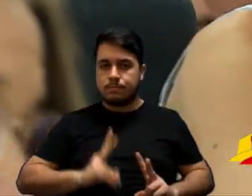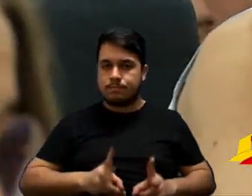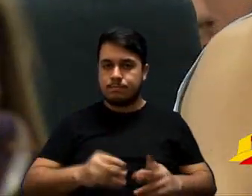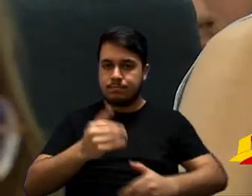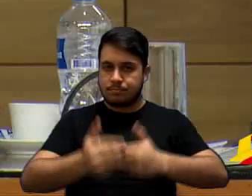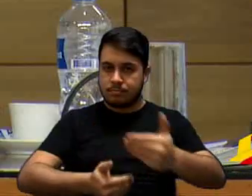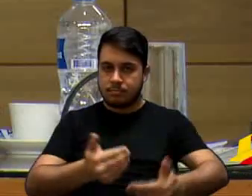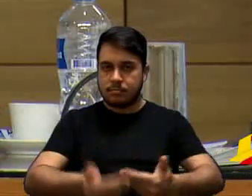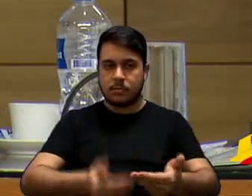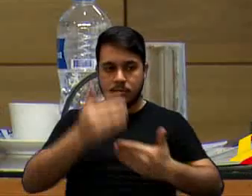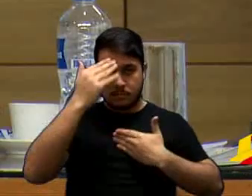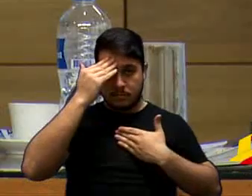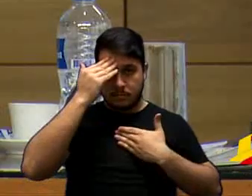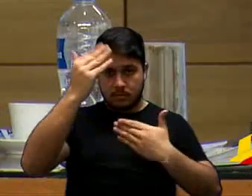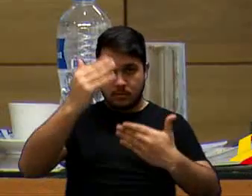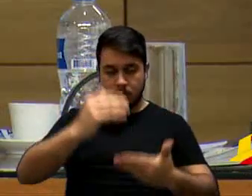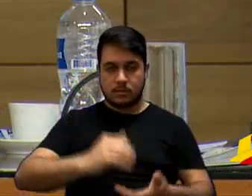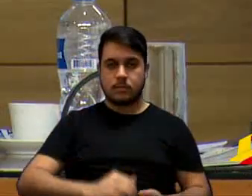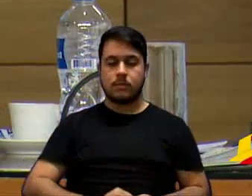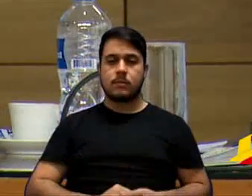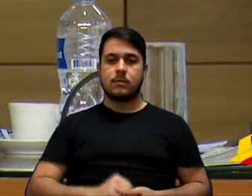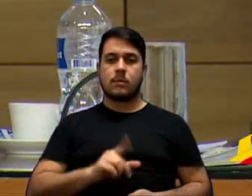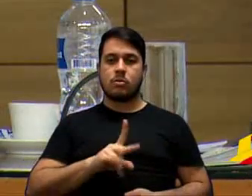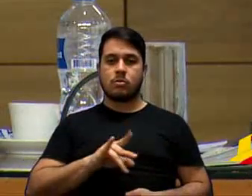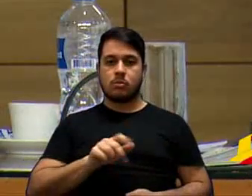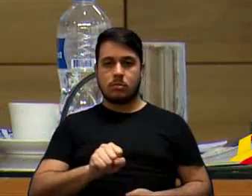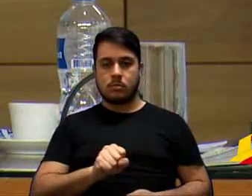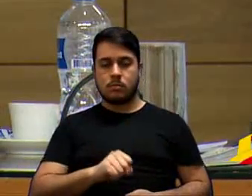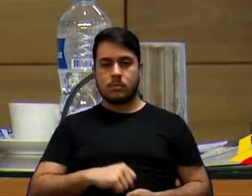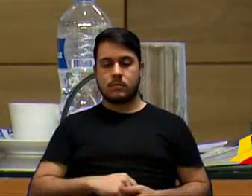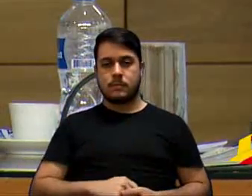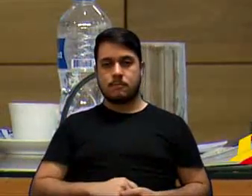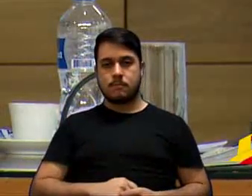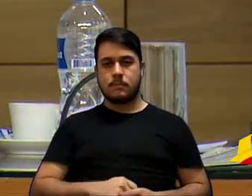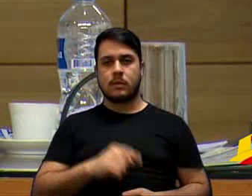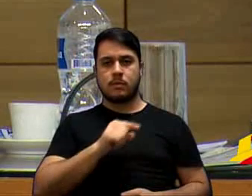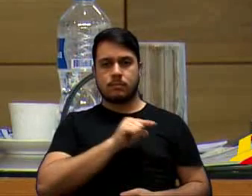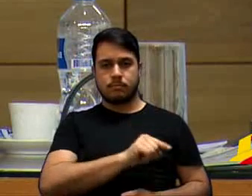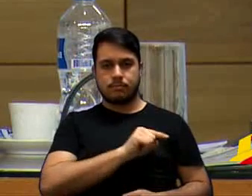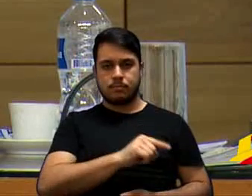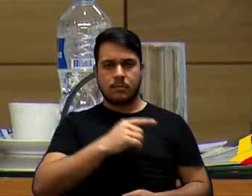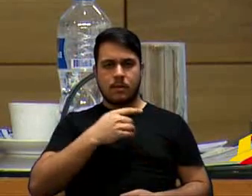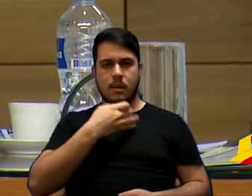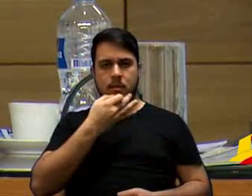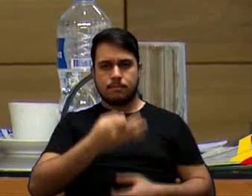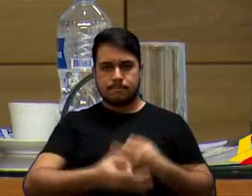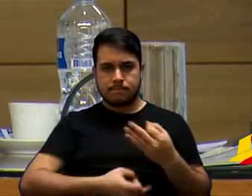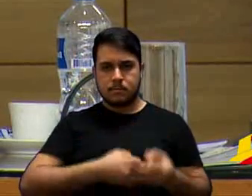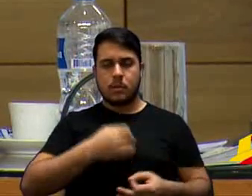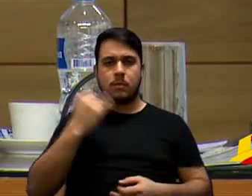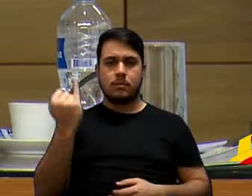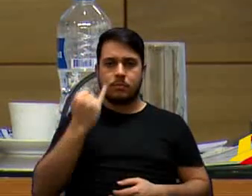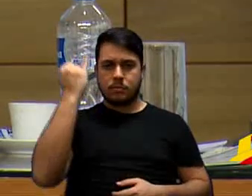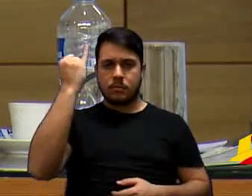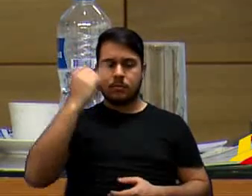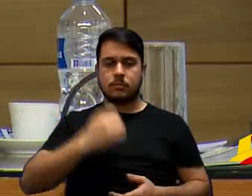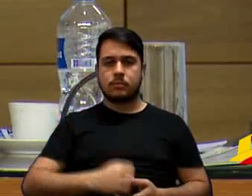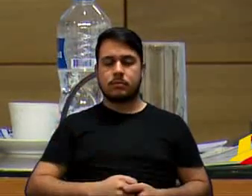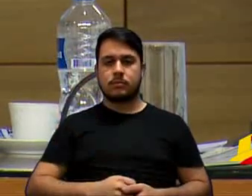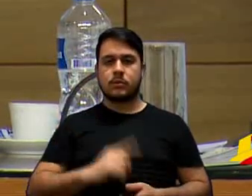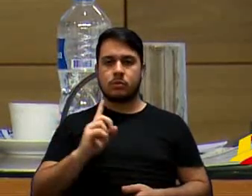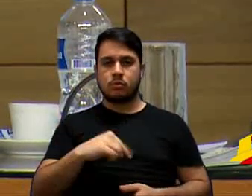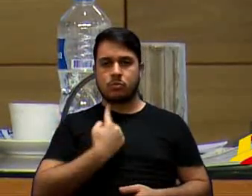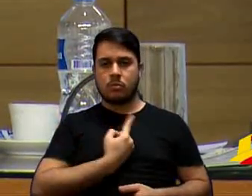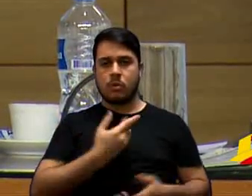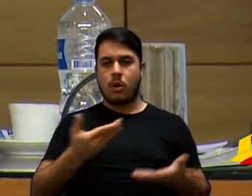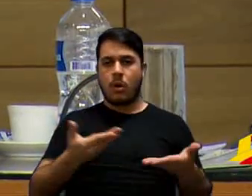obrigado obrigado e fez uma provocação é importante nós temos que ver o nosso paradigma né vivemos numa sociedade